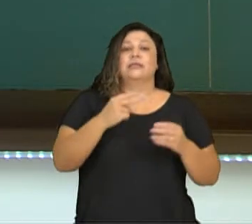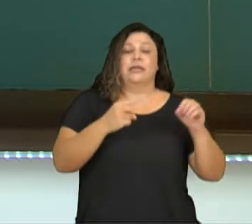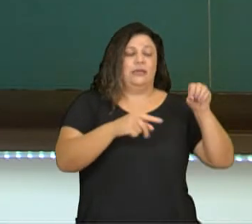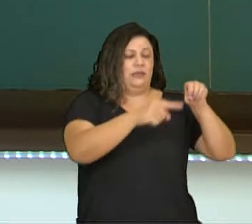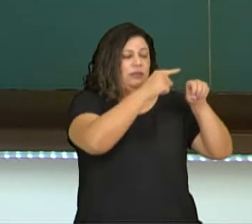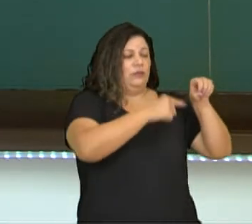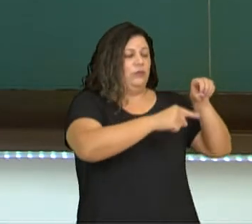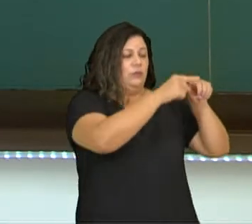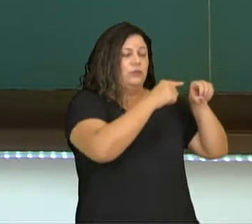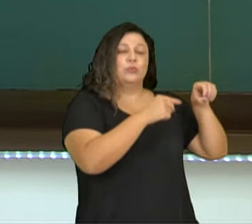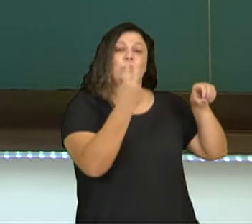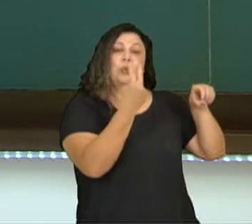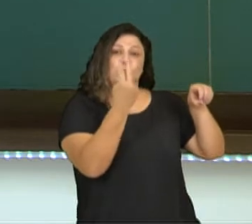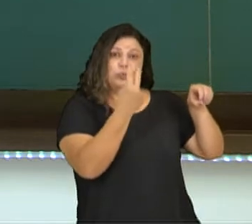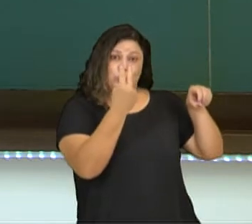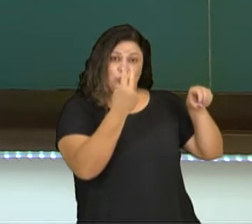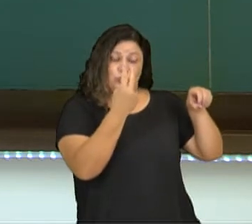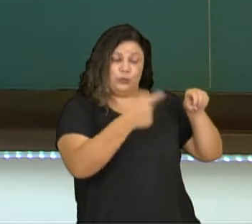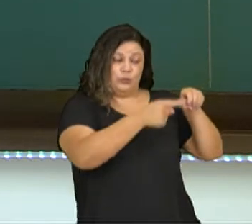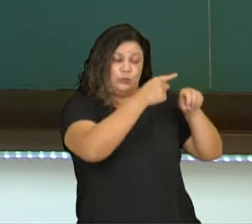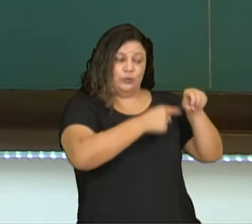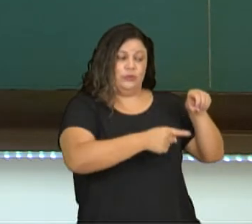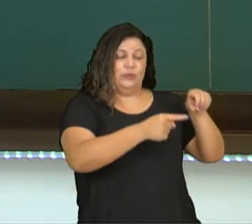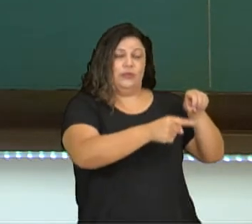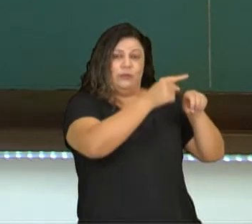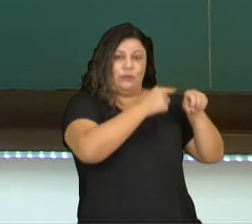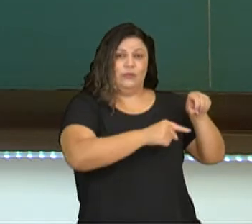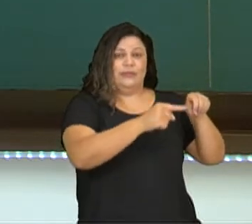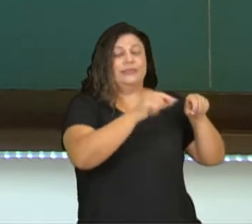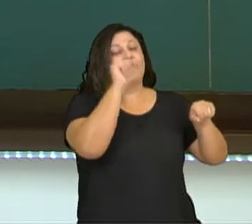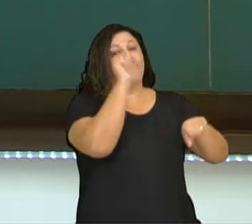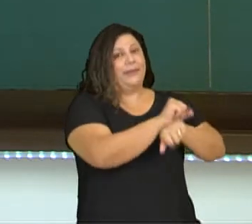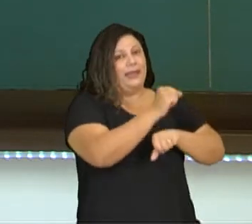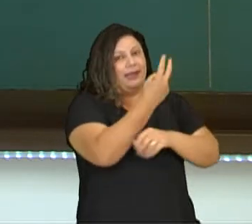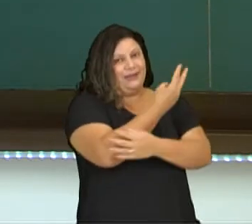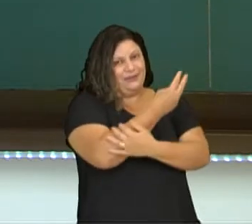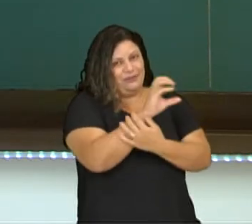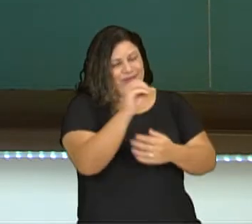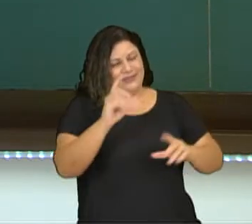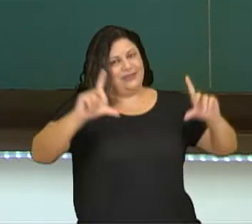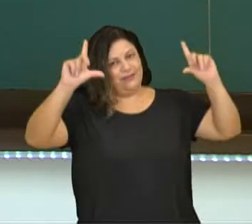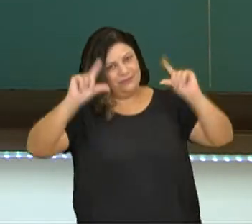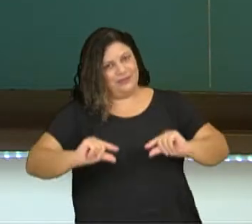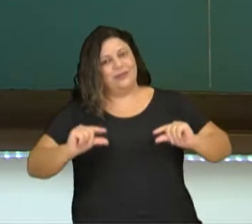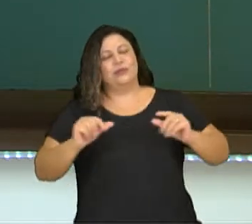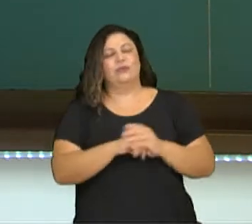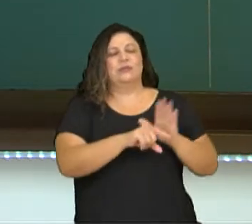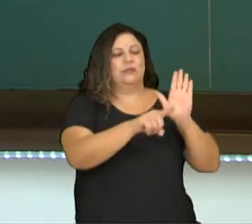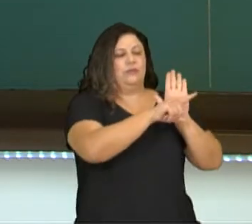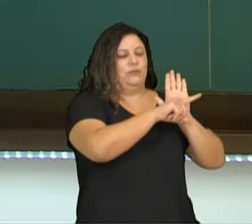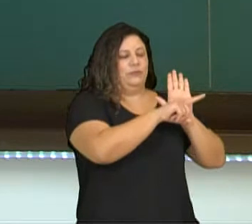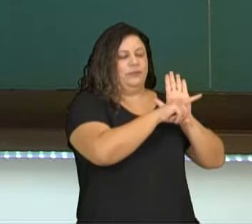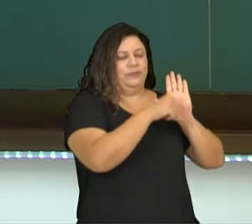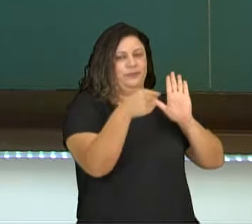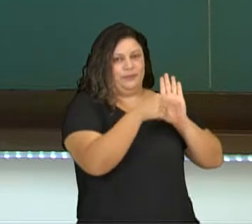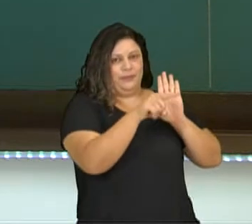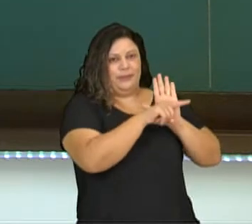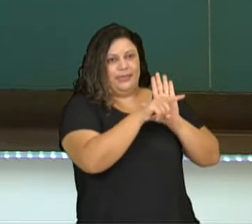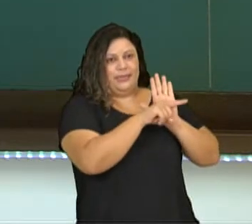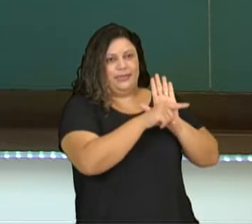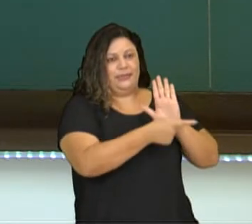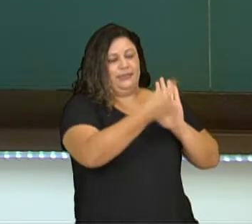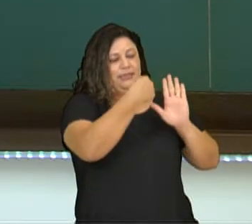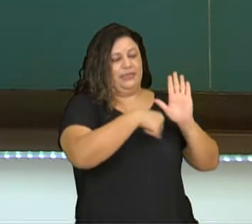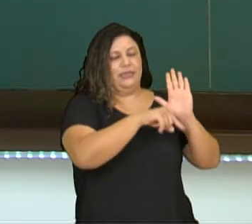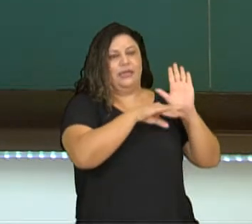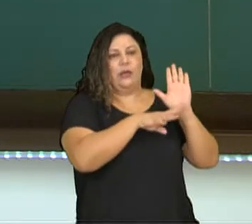na circunferência e para lá no 300. Aí, vamos à redução ao primeiro quadrante. Esse ângulo está no quarto